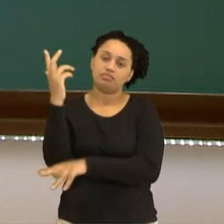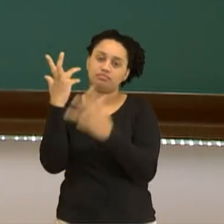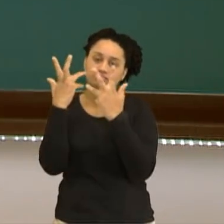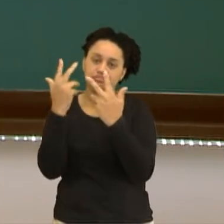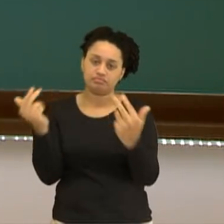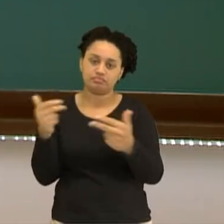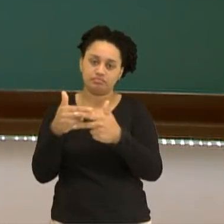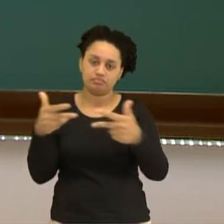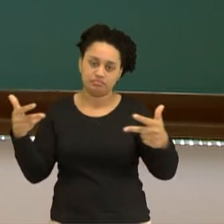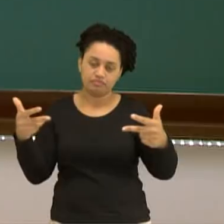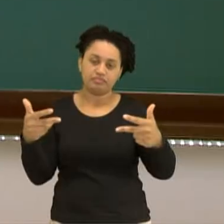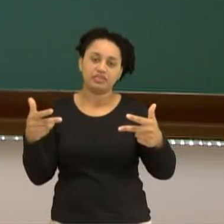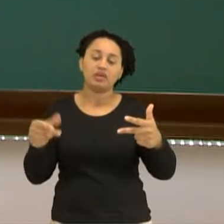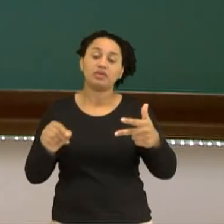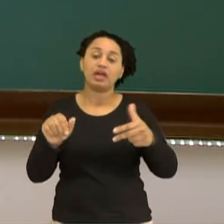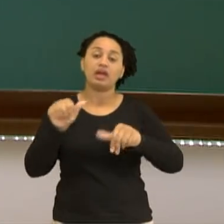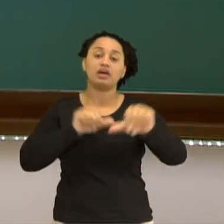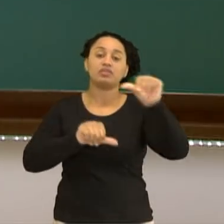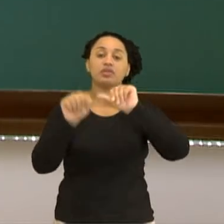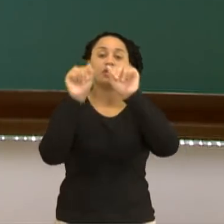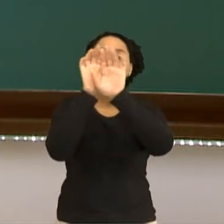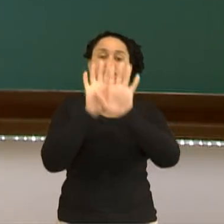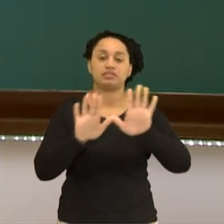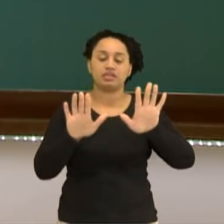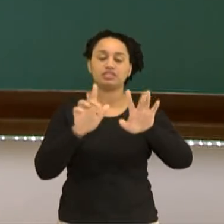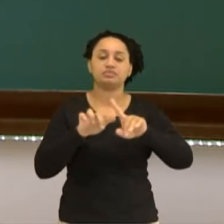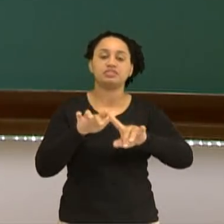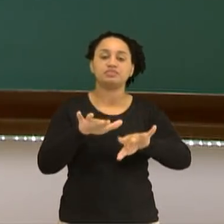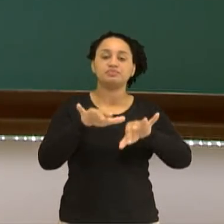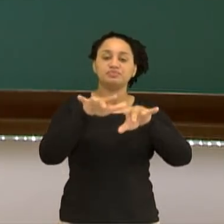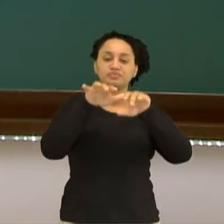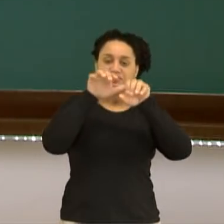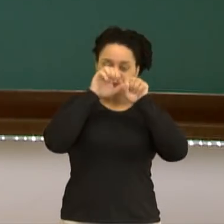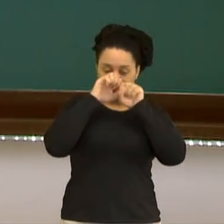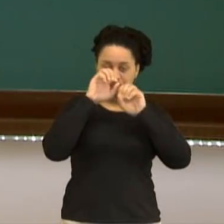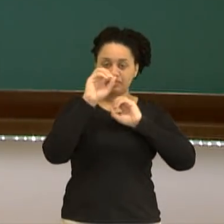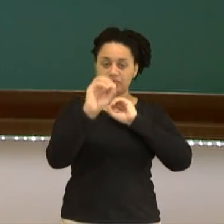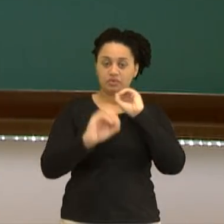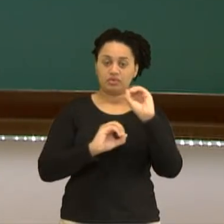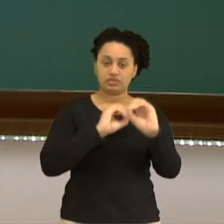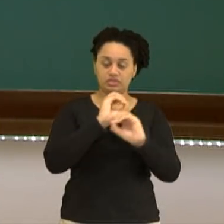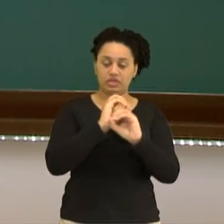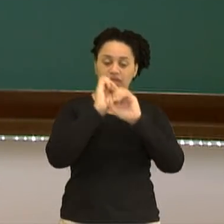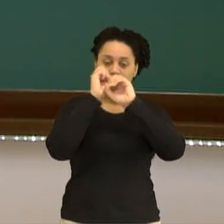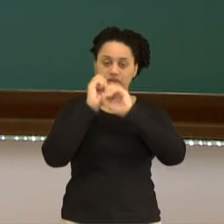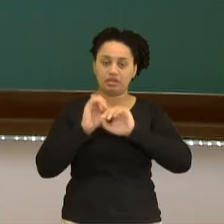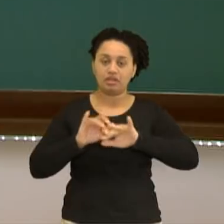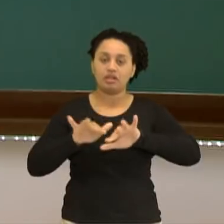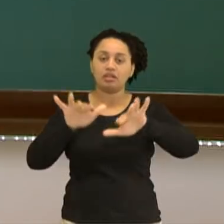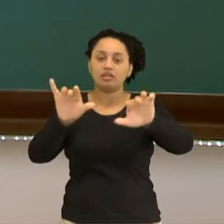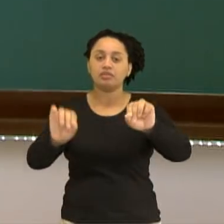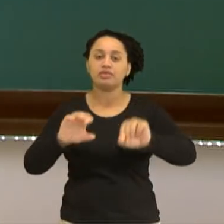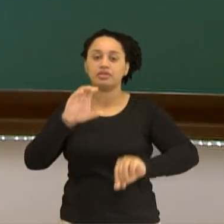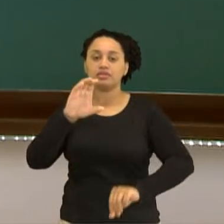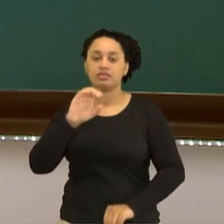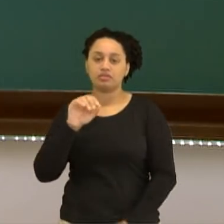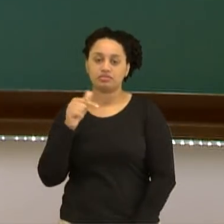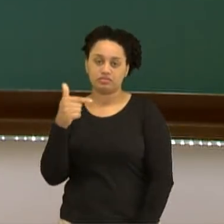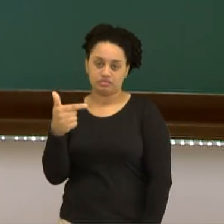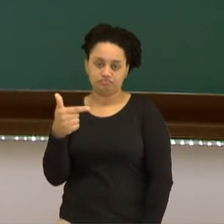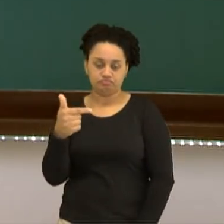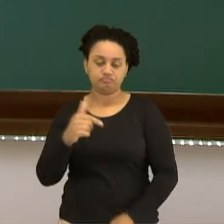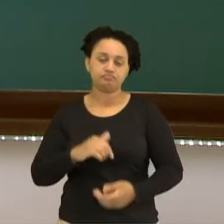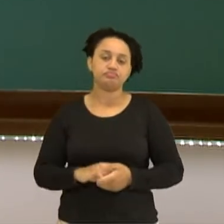vez que nós inspiramos o gás oxigênio, nós liberamos gás carbônico, correto? Os